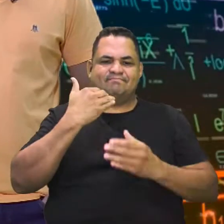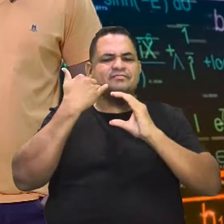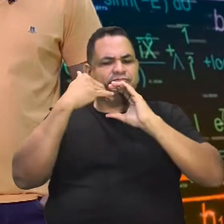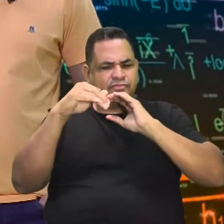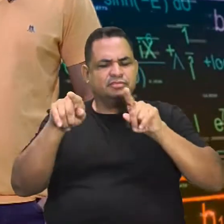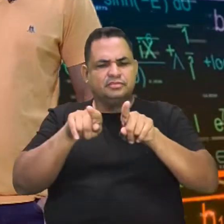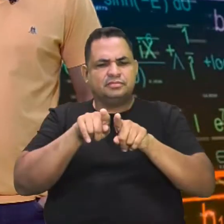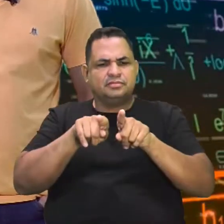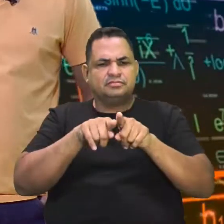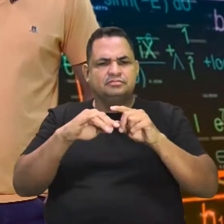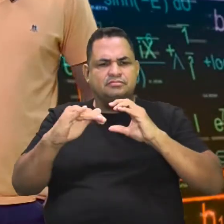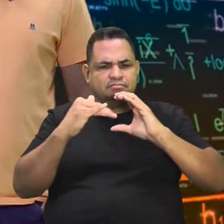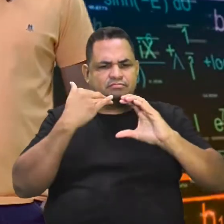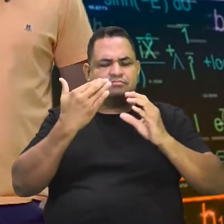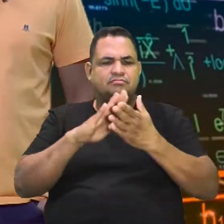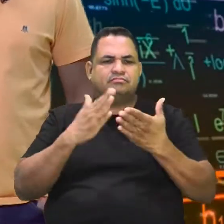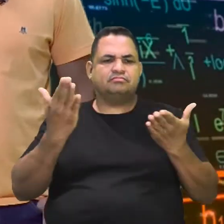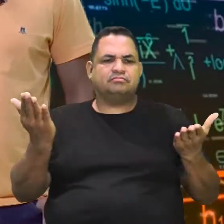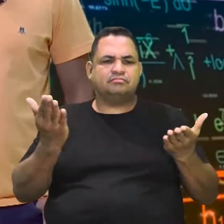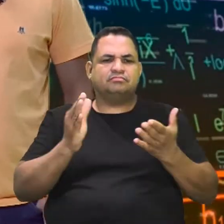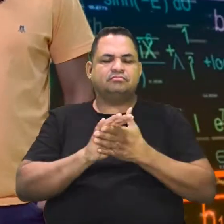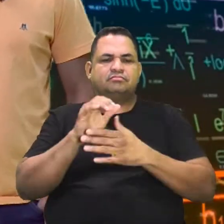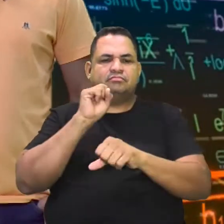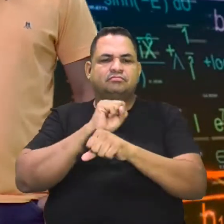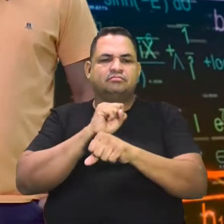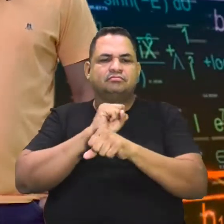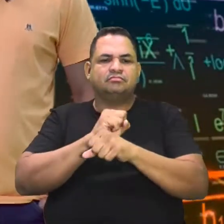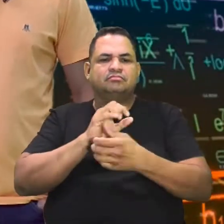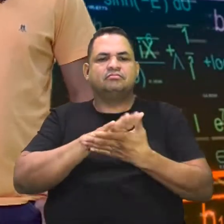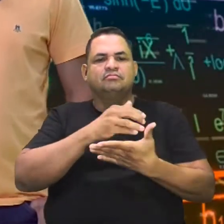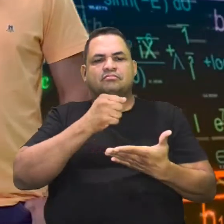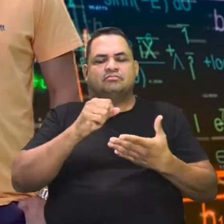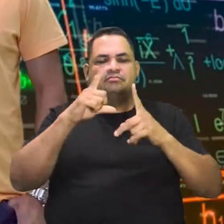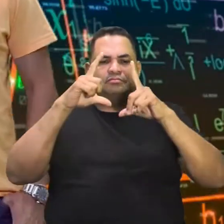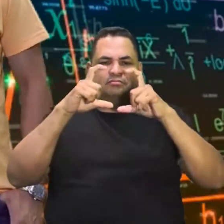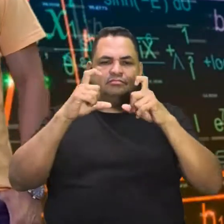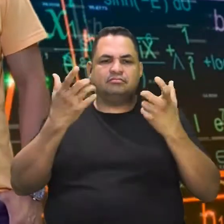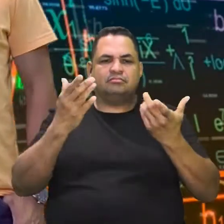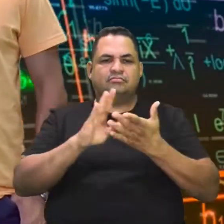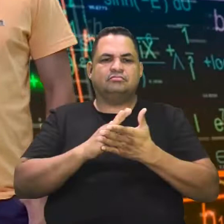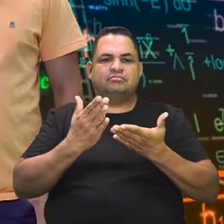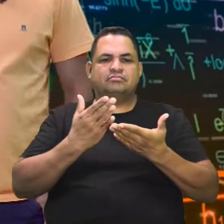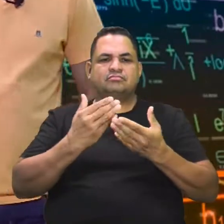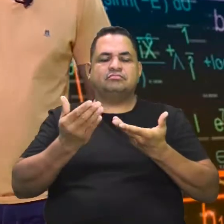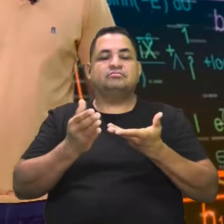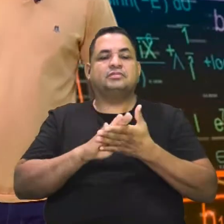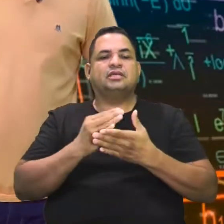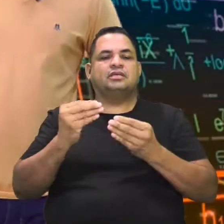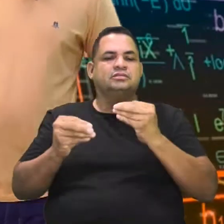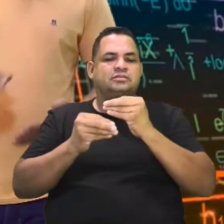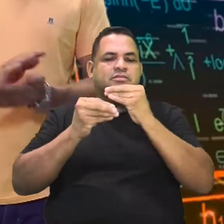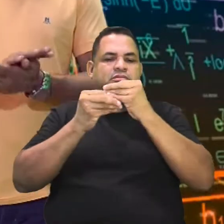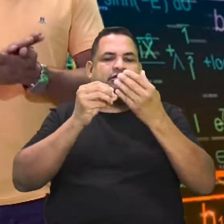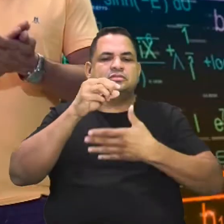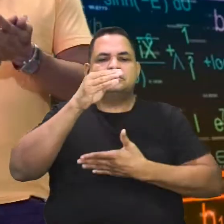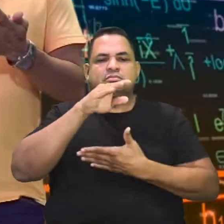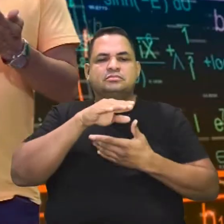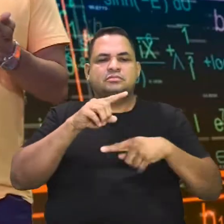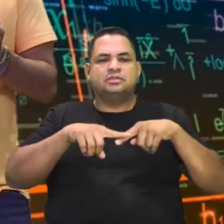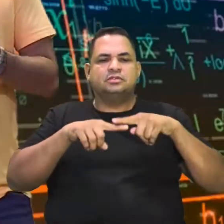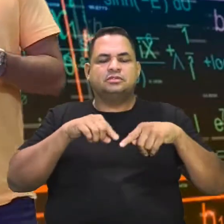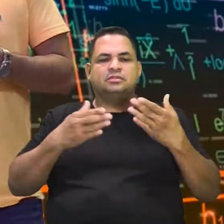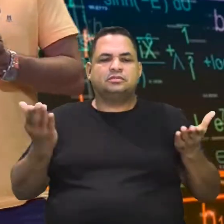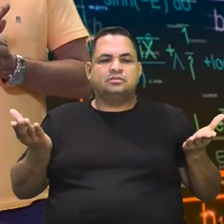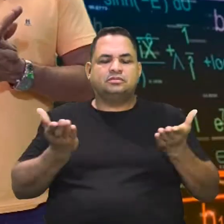mandem também pra gente, professores presenciais. A gente tá aí no aguardo dos registros, das fotos, pra gente estar inserindo aí no nosso material, tá bom?